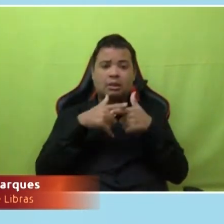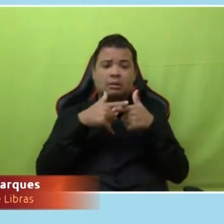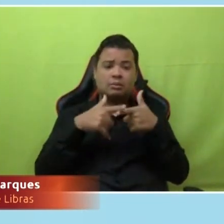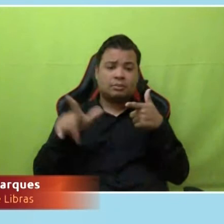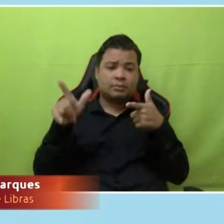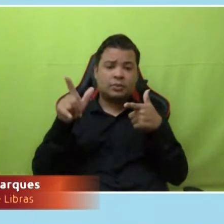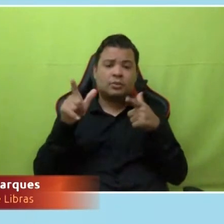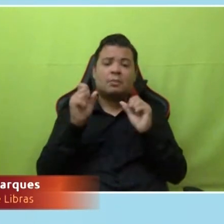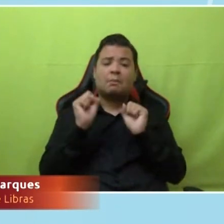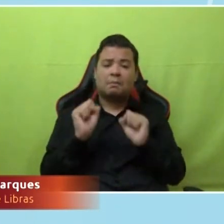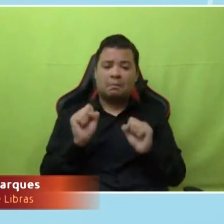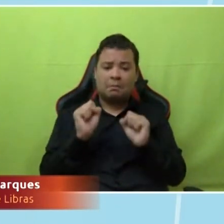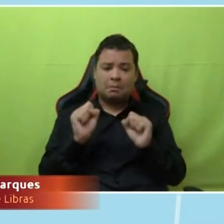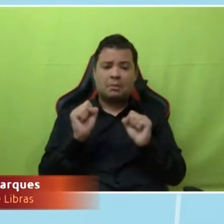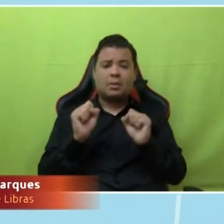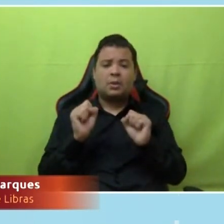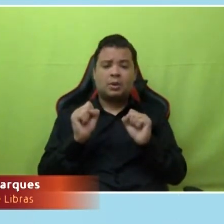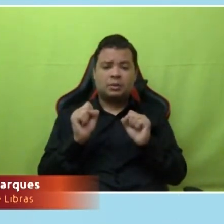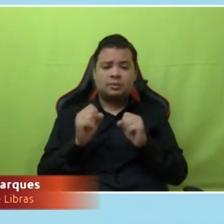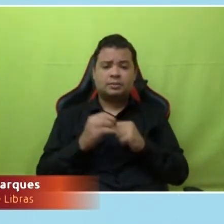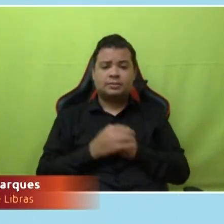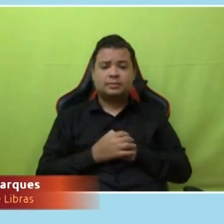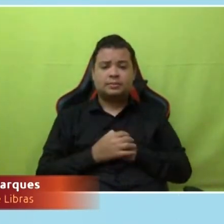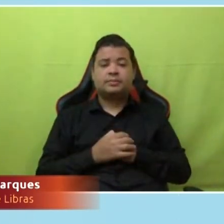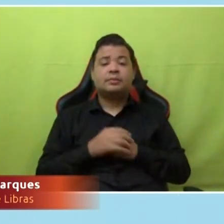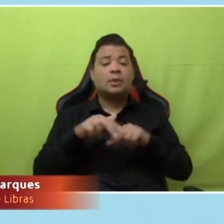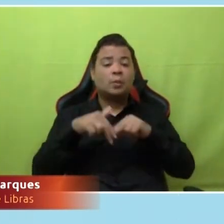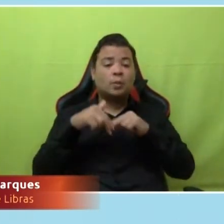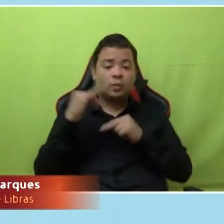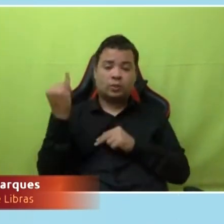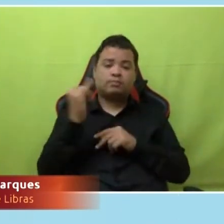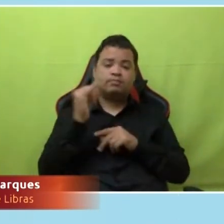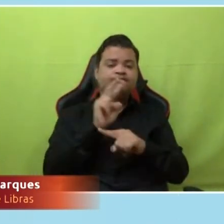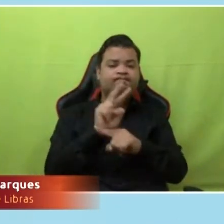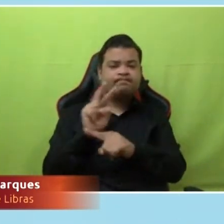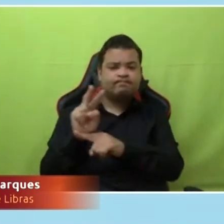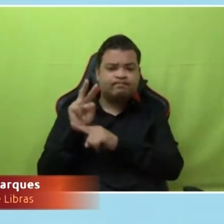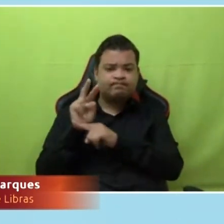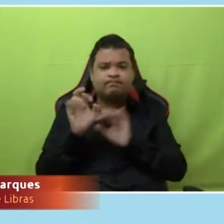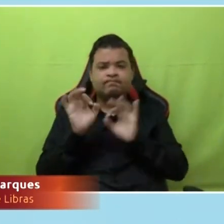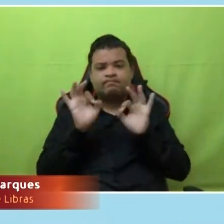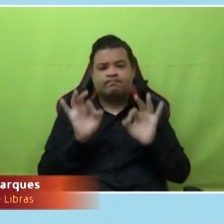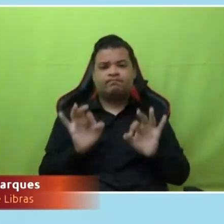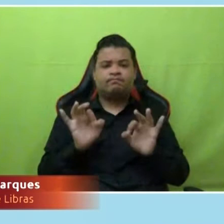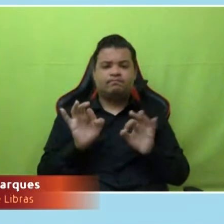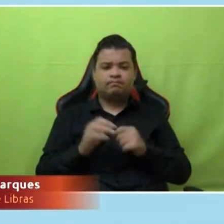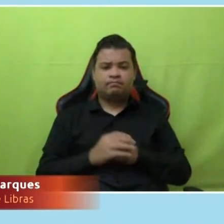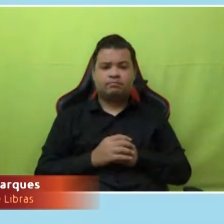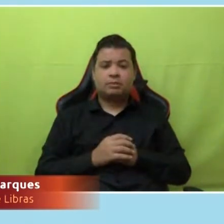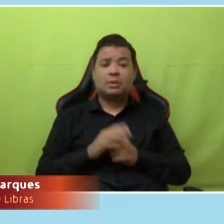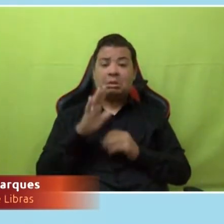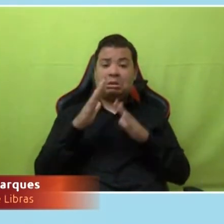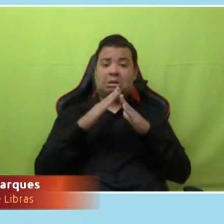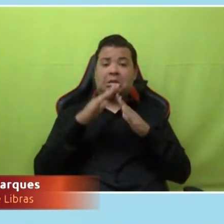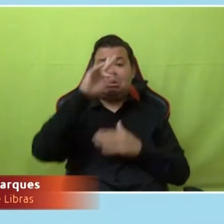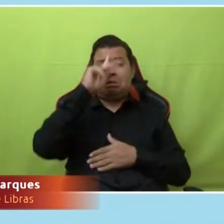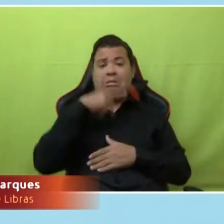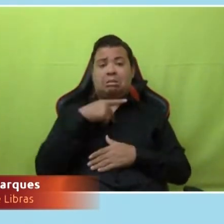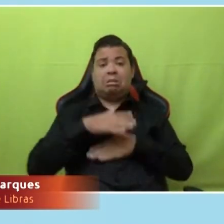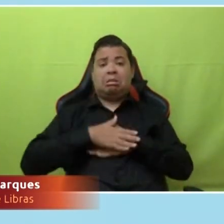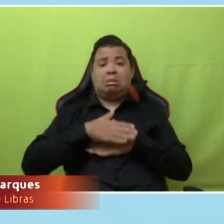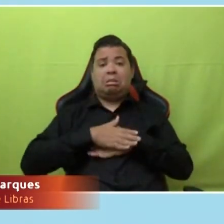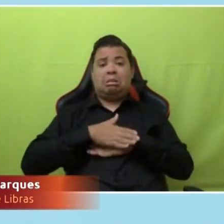pleura. Então, isso é algo que a gente precisa monitorar e monitorar bem. Não é para fazer em casa. A gente precisa